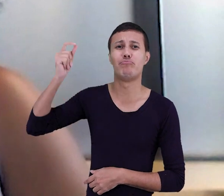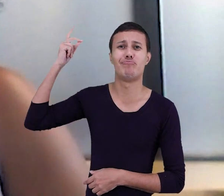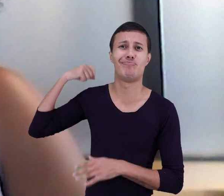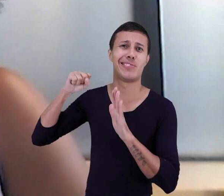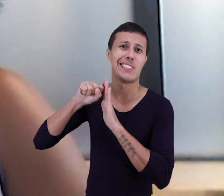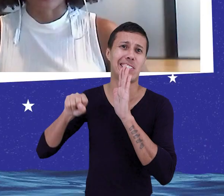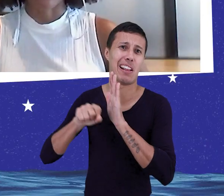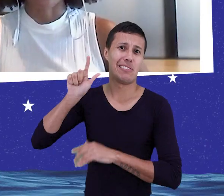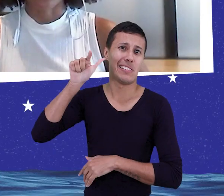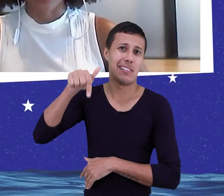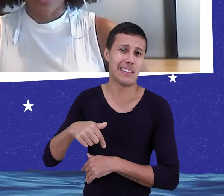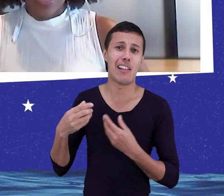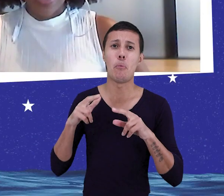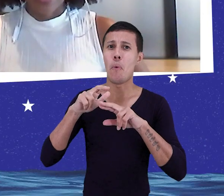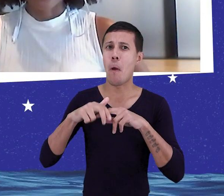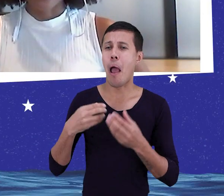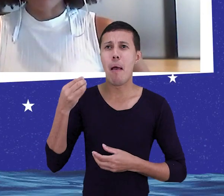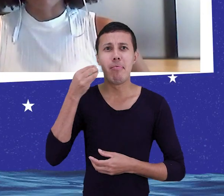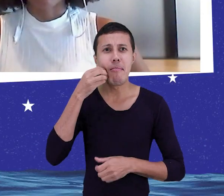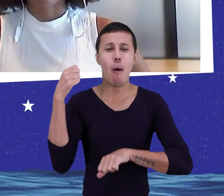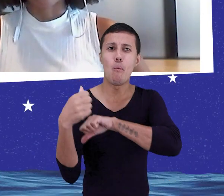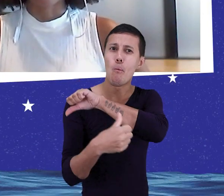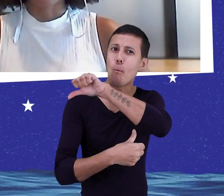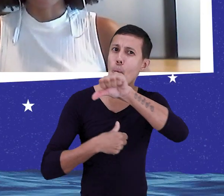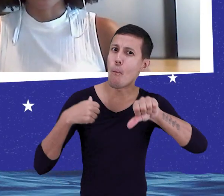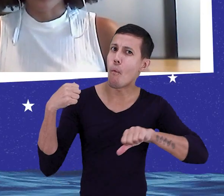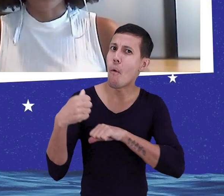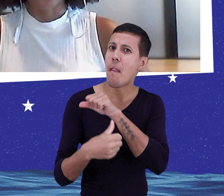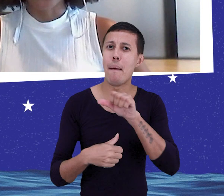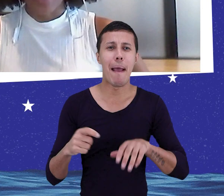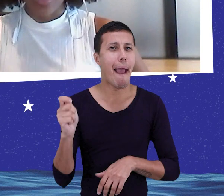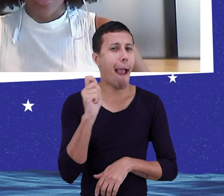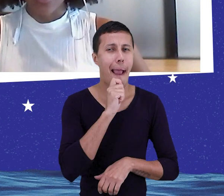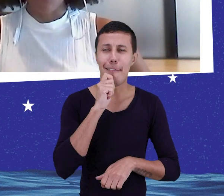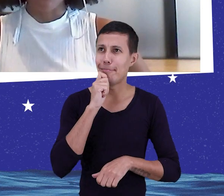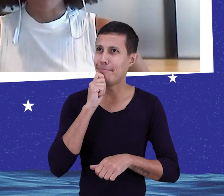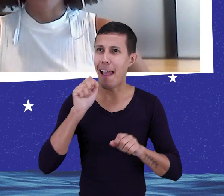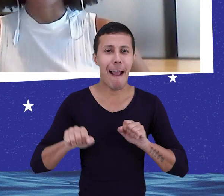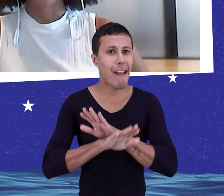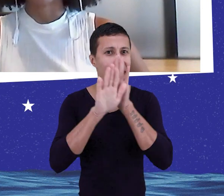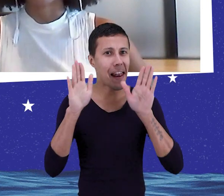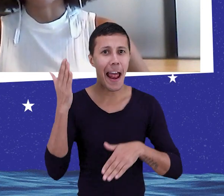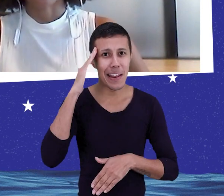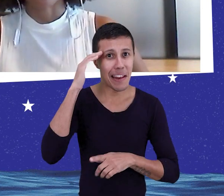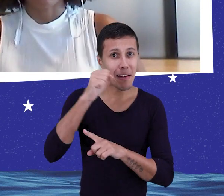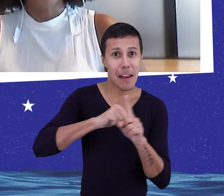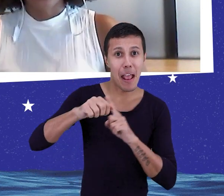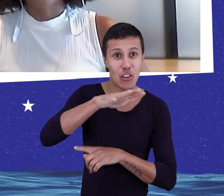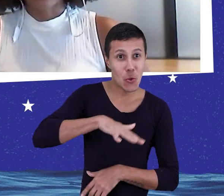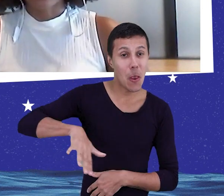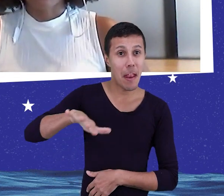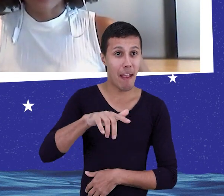XVII, basicamente, né, tentando se reinventar, mas ainda não se comunicando muito bem, né, com a maior parte dos cidadãos.